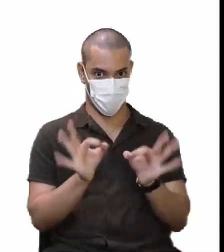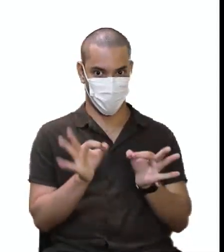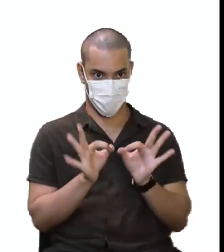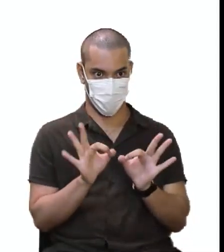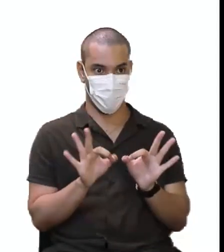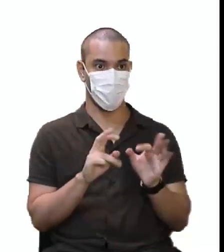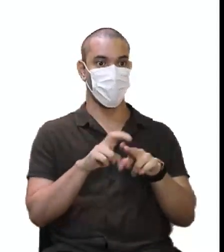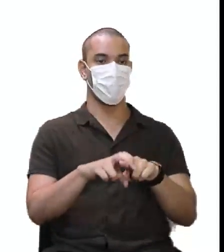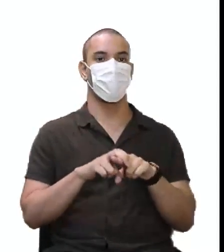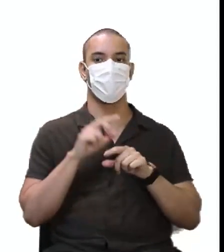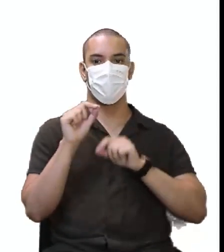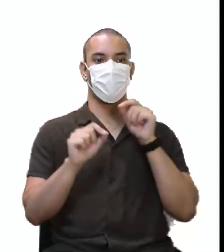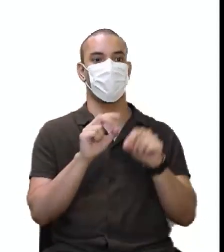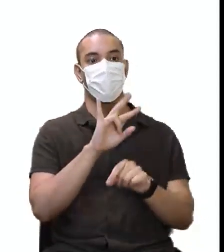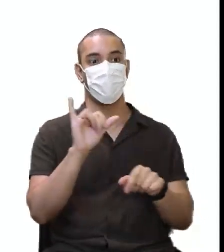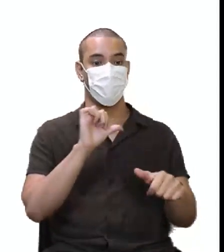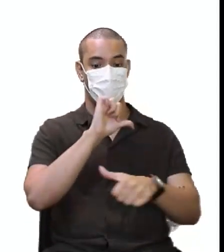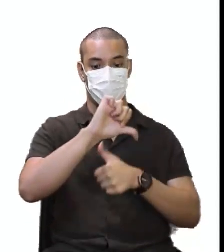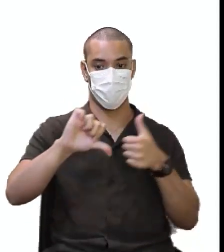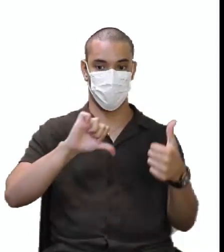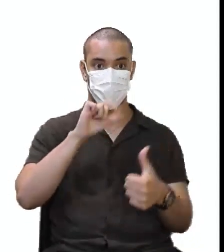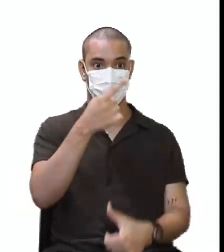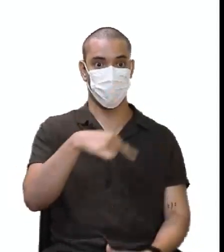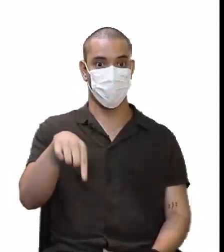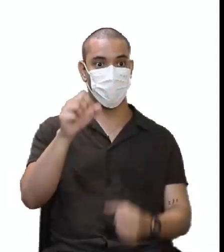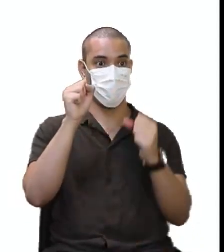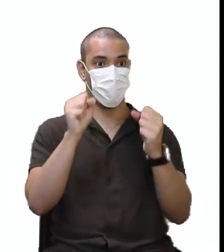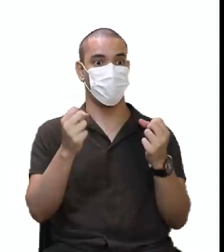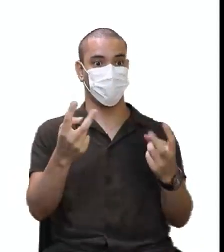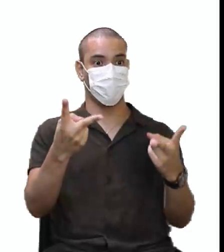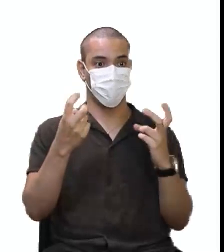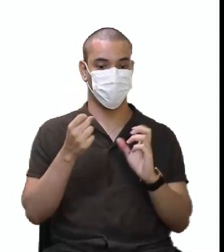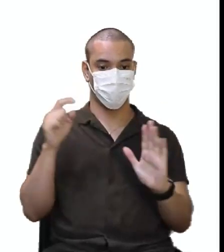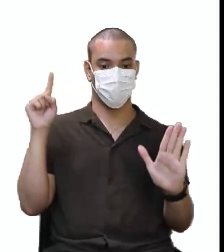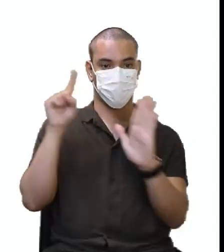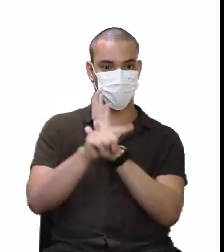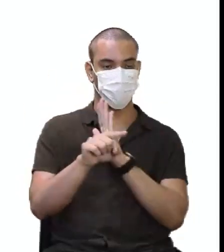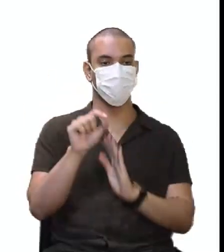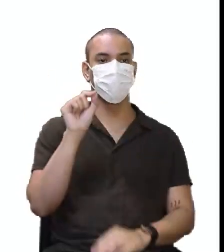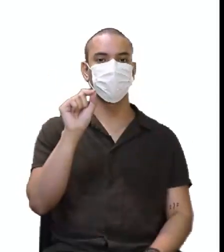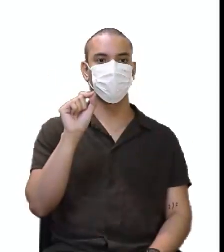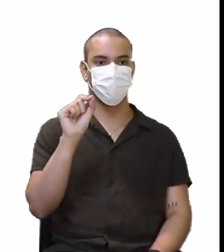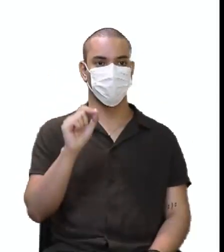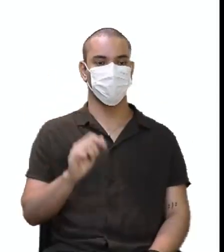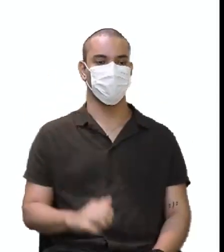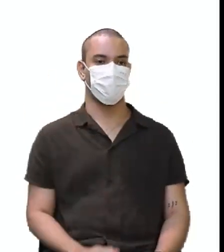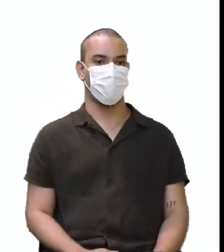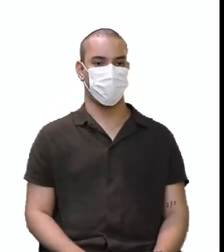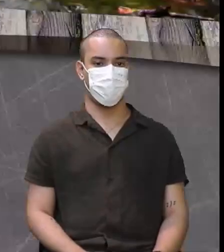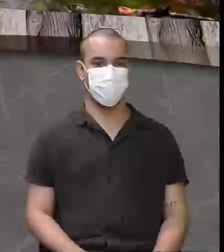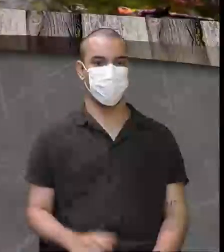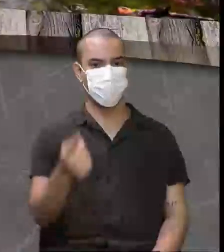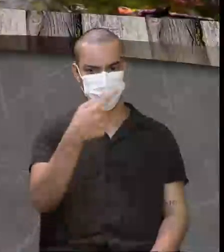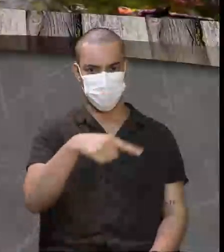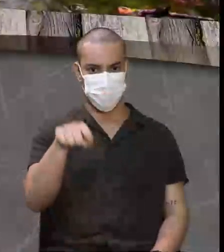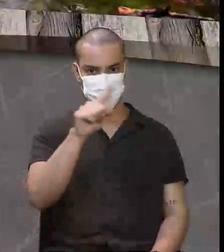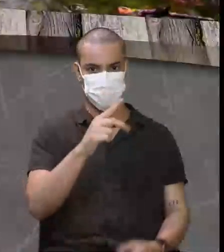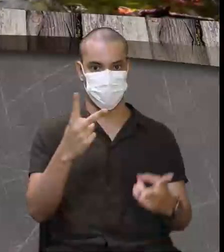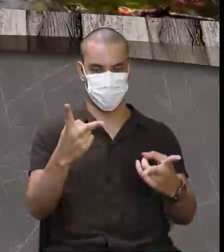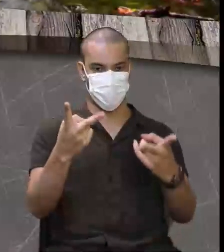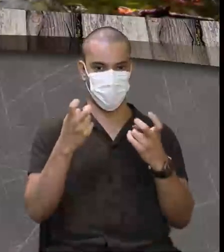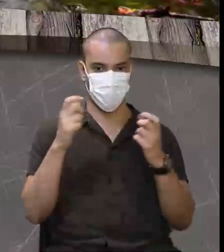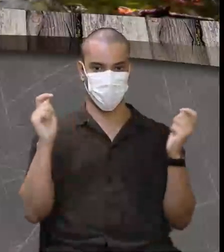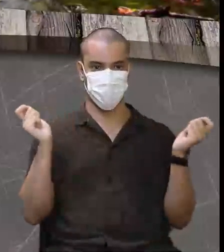Então, elas vão mudar aí. Então, você pode perceber na questão que você, olha aqui pra mim, você pode perceber que você tem